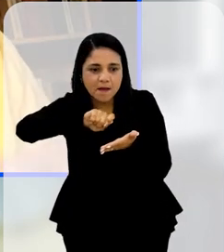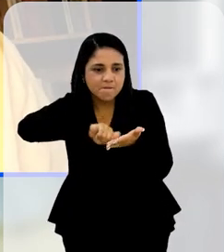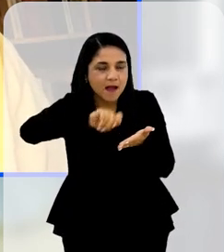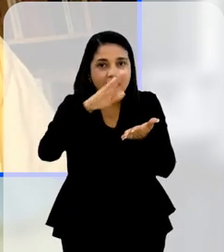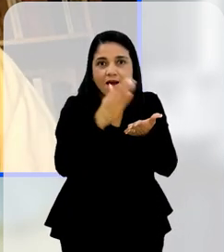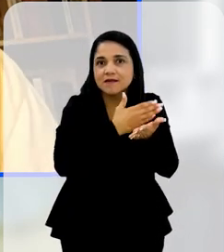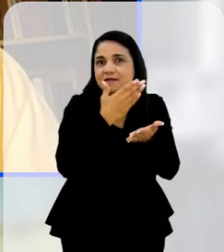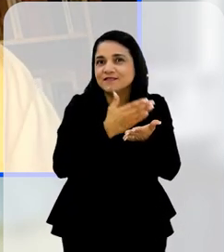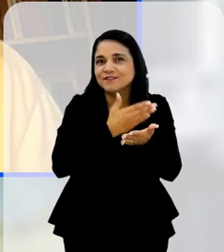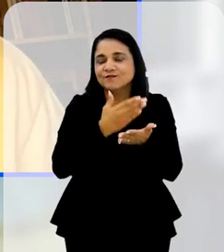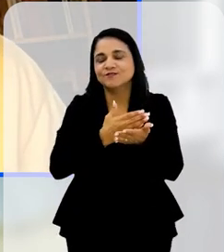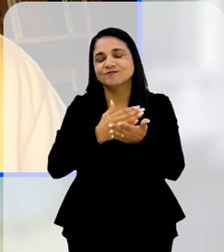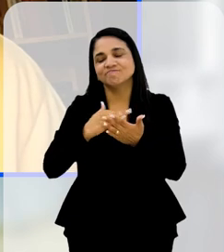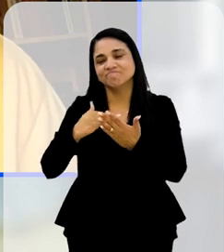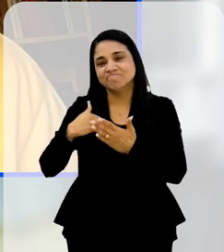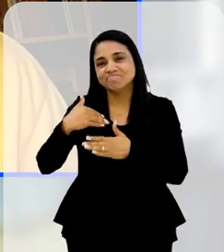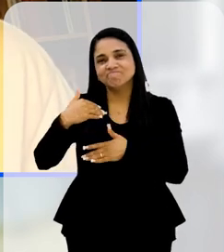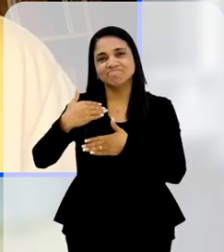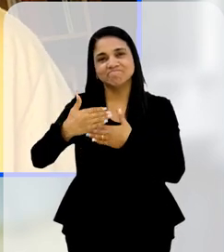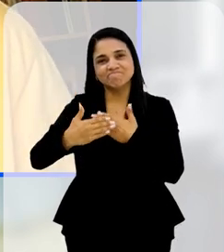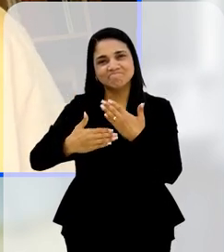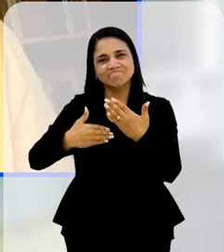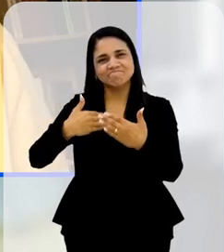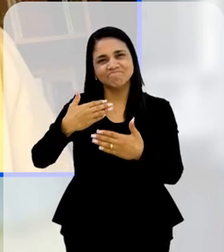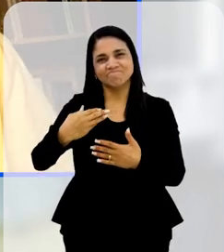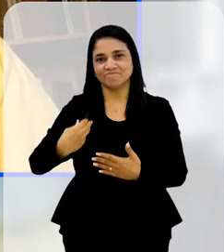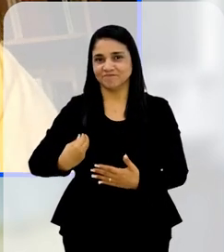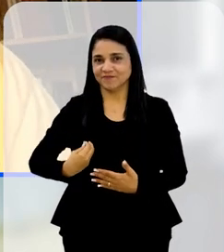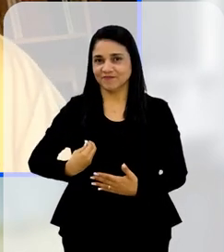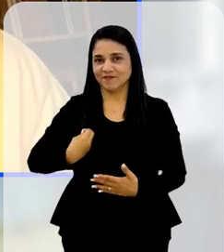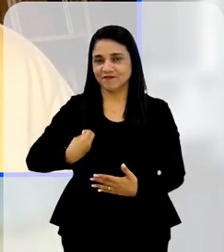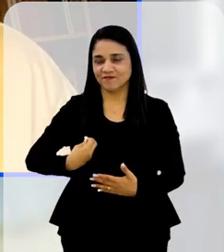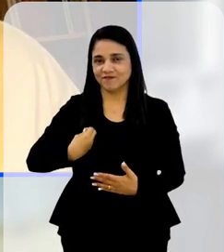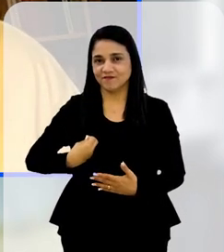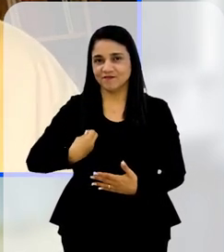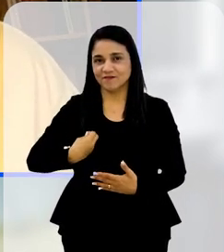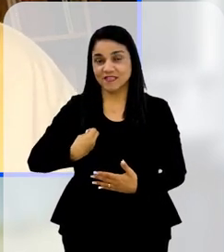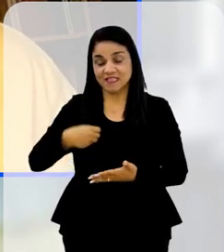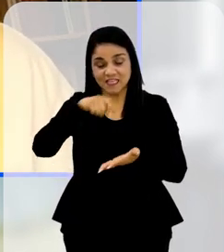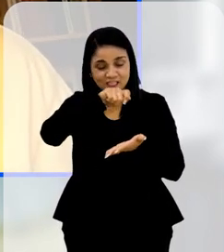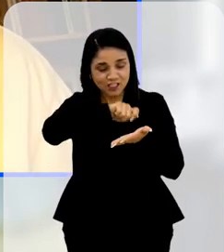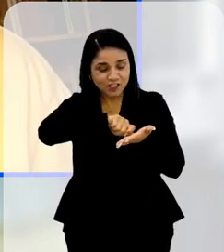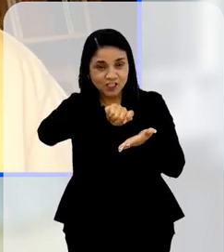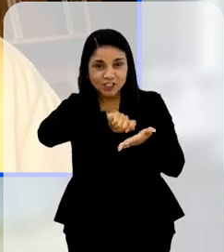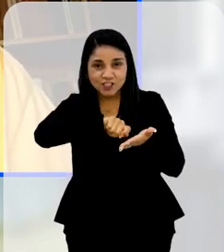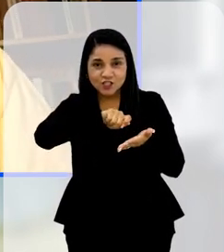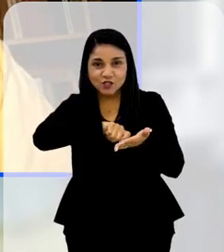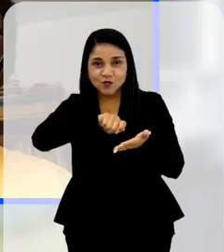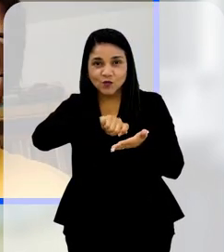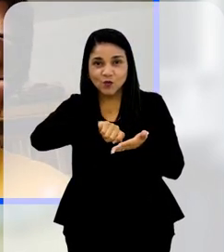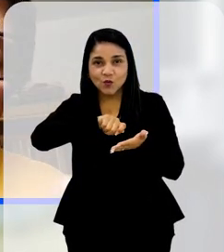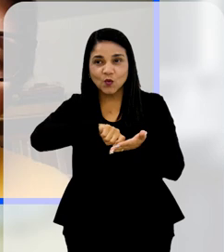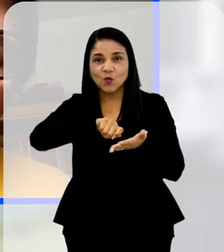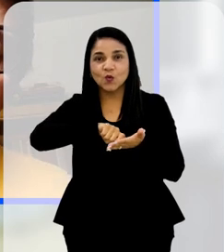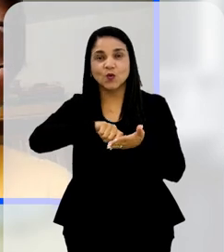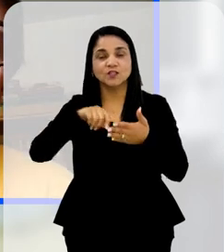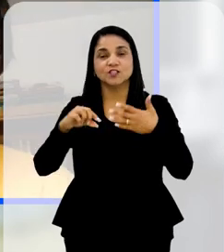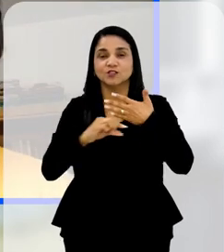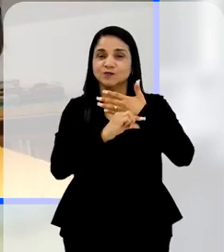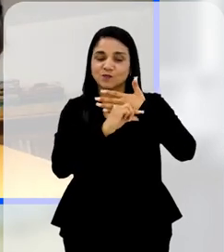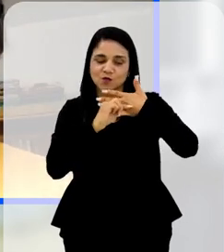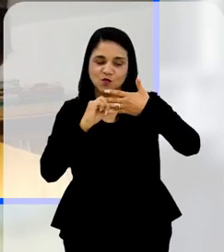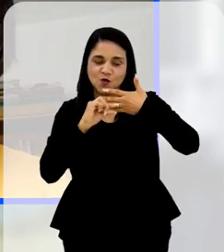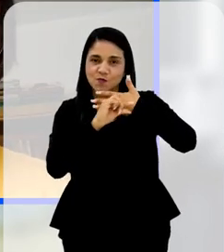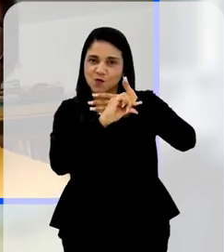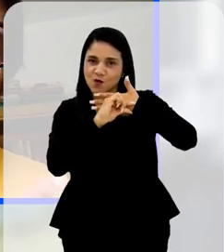minha vida como escritor foi me levando para o campo das biografias. Aí eu escrevi uma